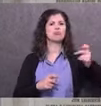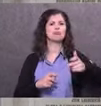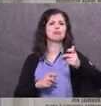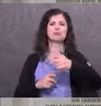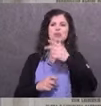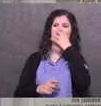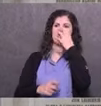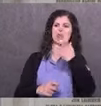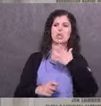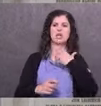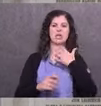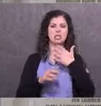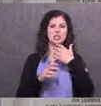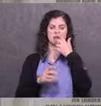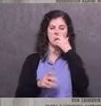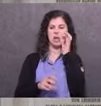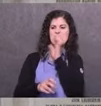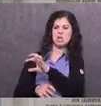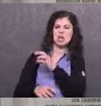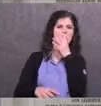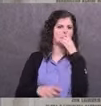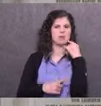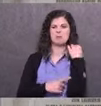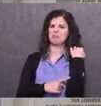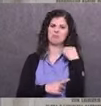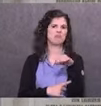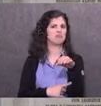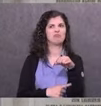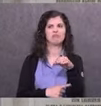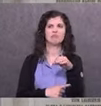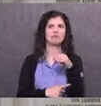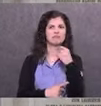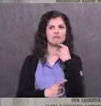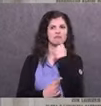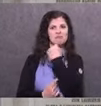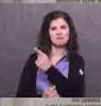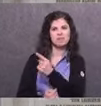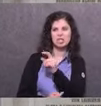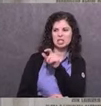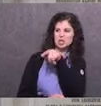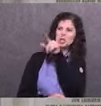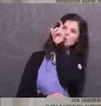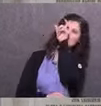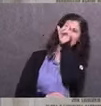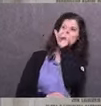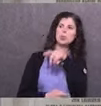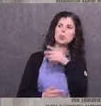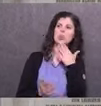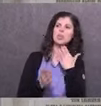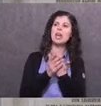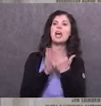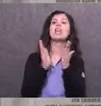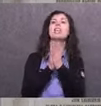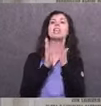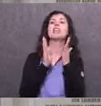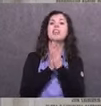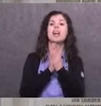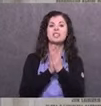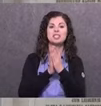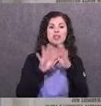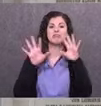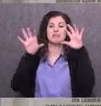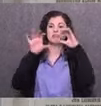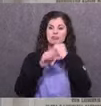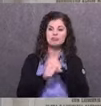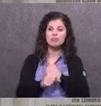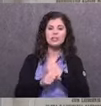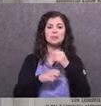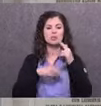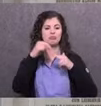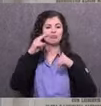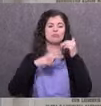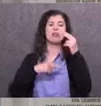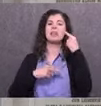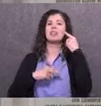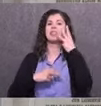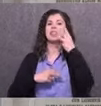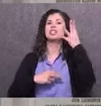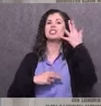abanavam a cabeça, dizendo: Tu que destruías o templo e reedificavas em três